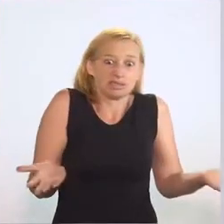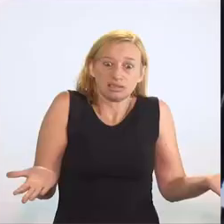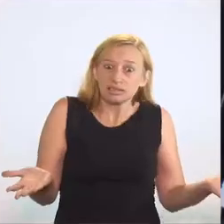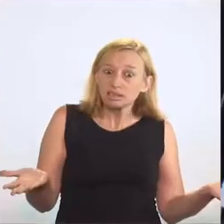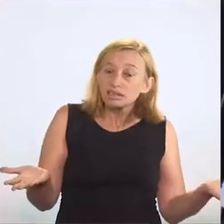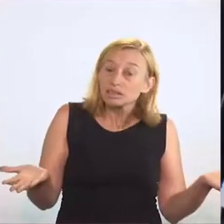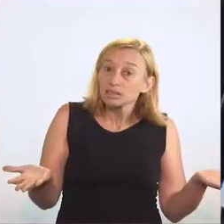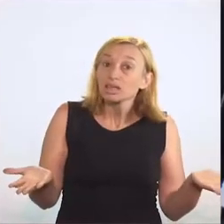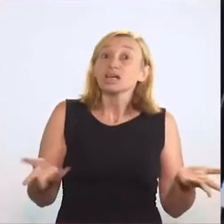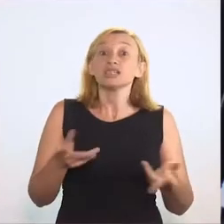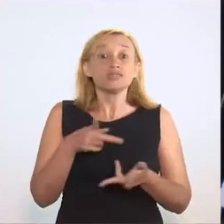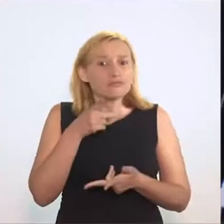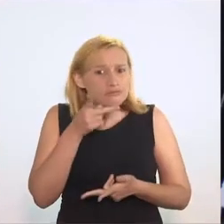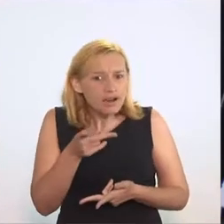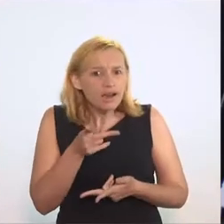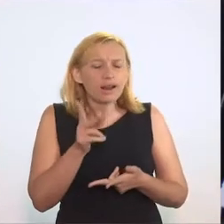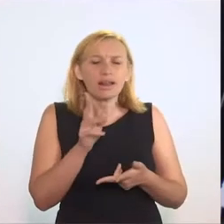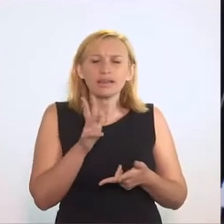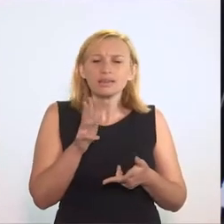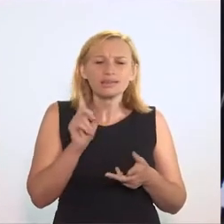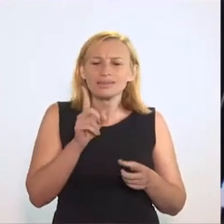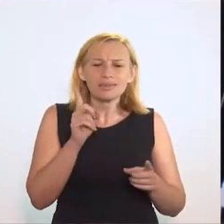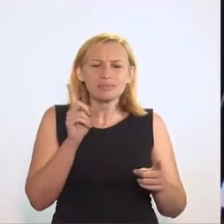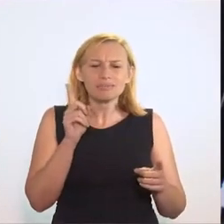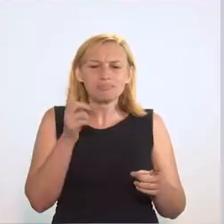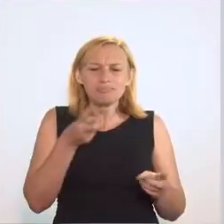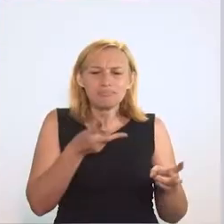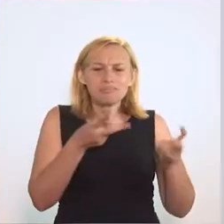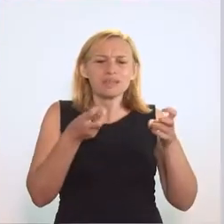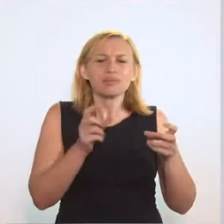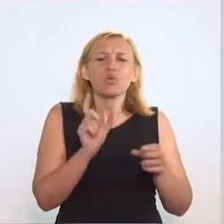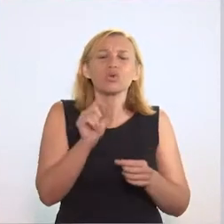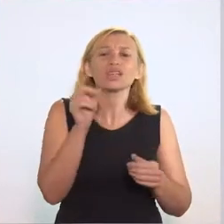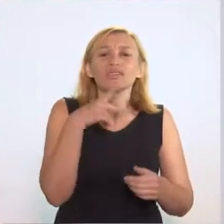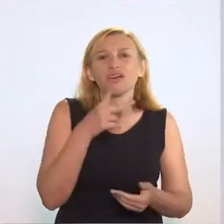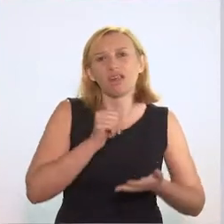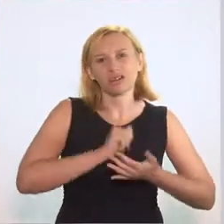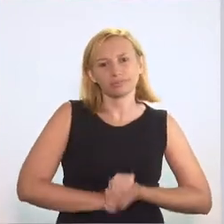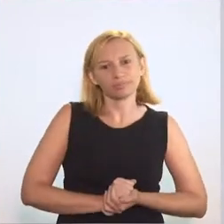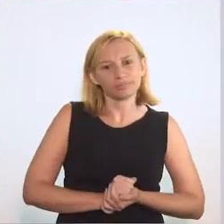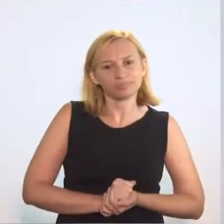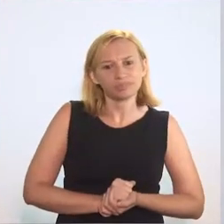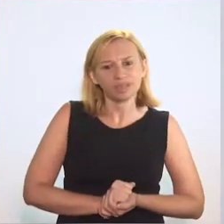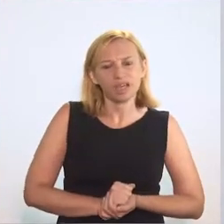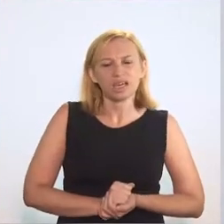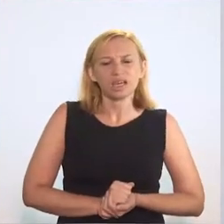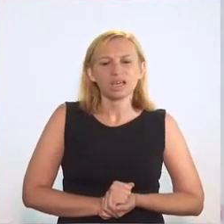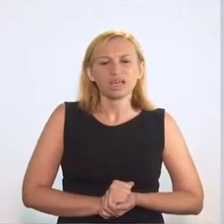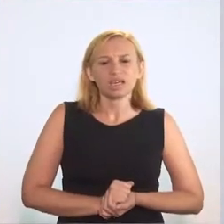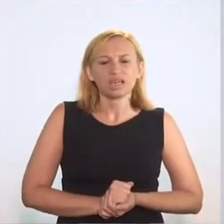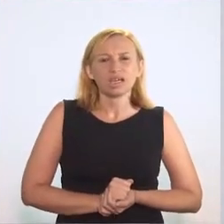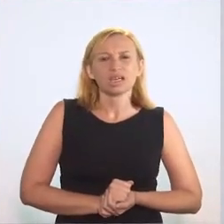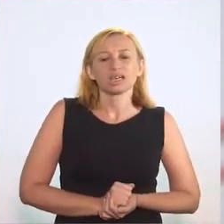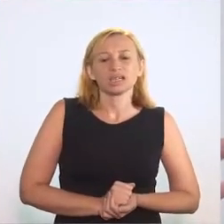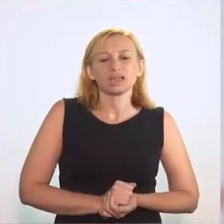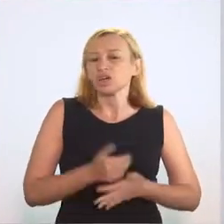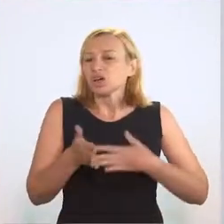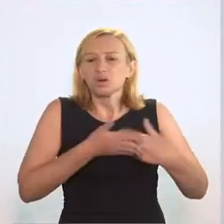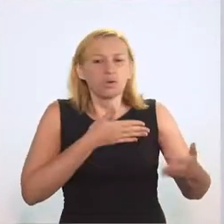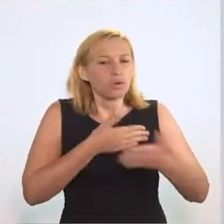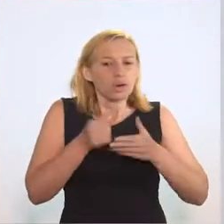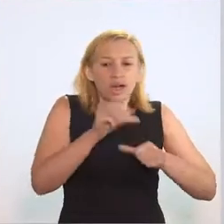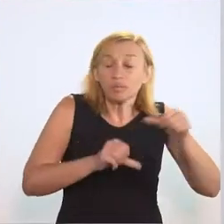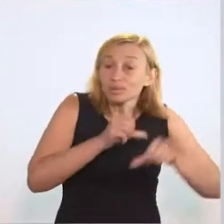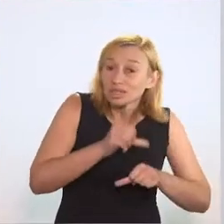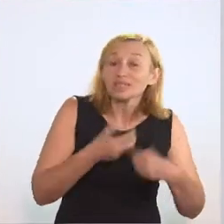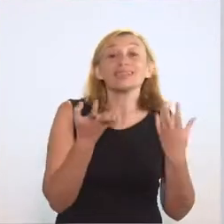gente a gente traz isso na fala sem se tocar do que a gente está falando. E aí a pessoa fala, patrulha não,